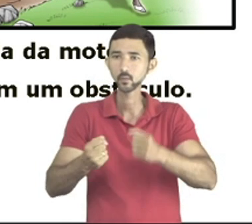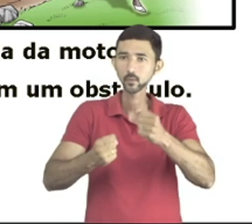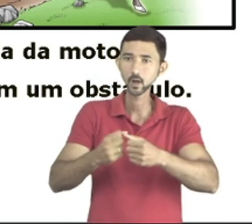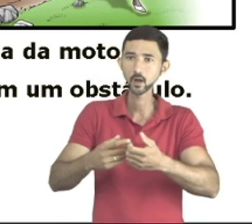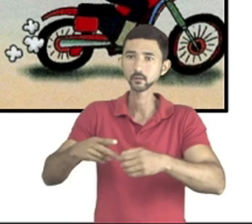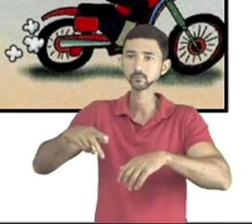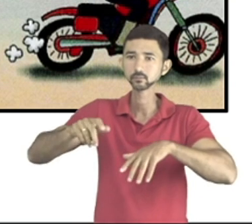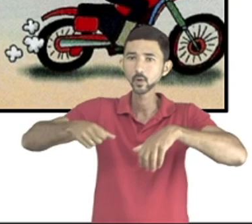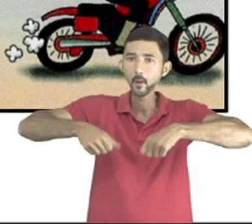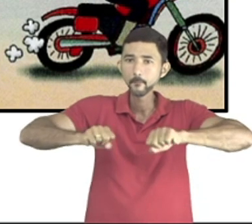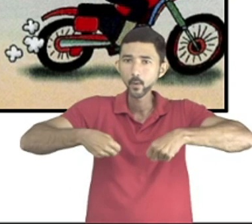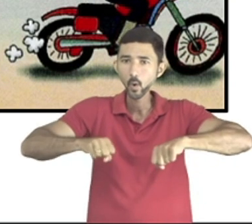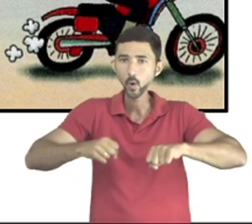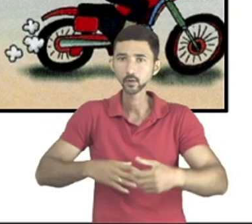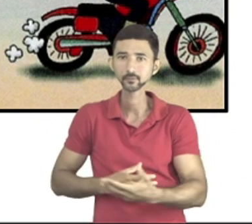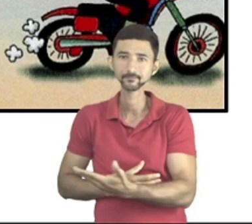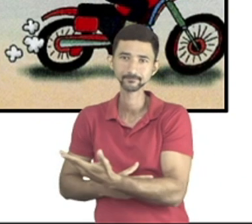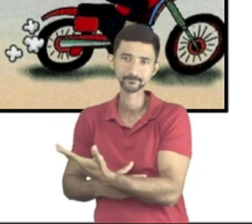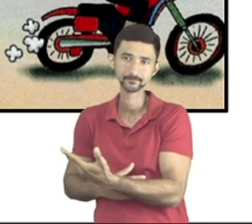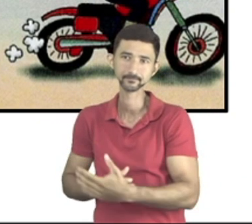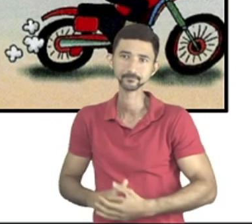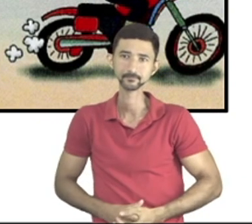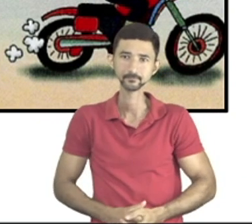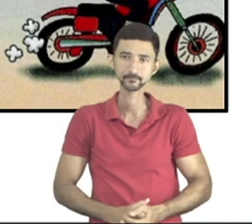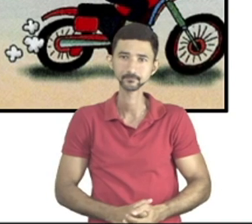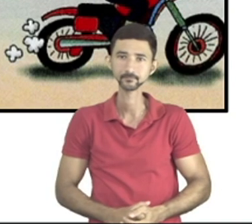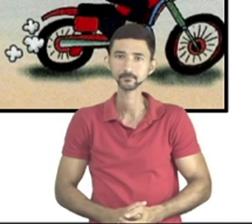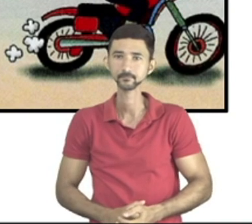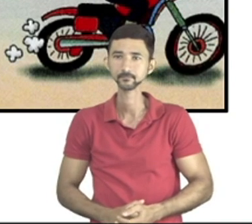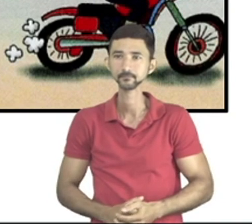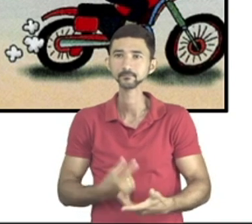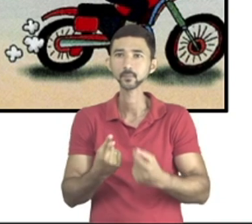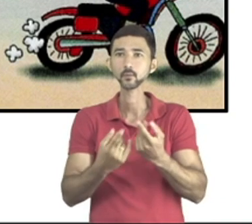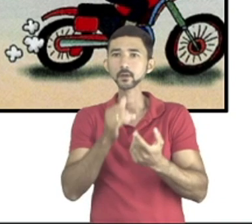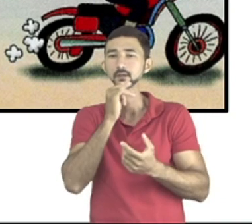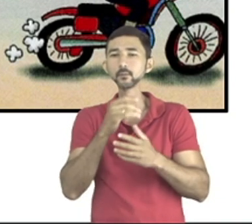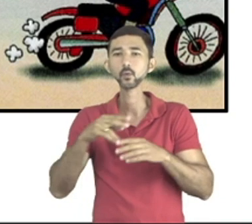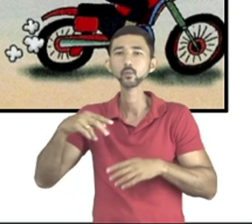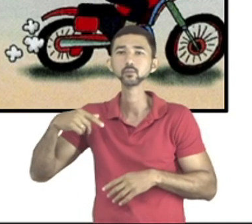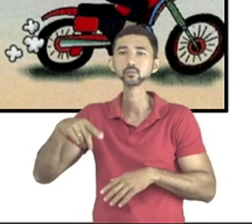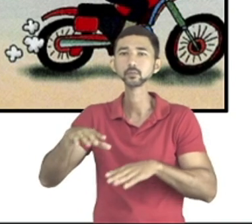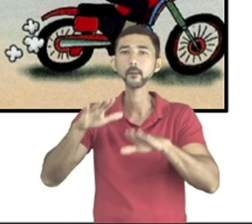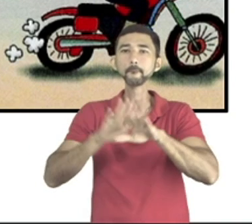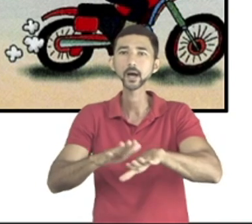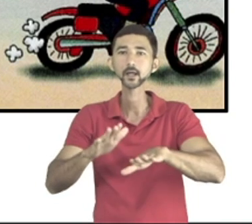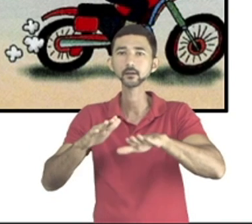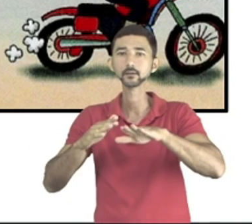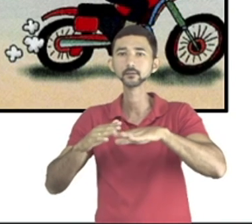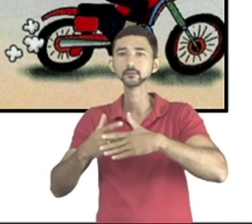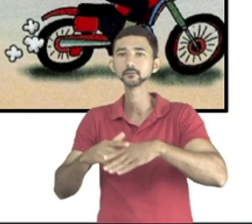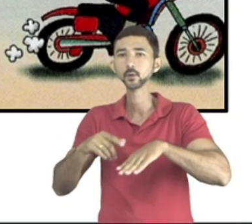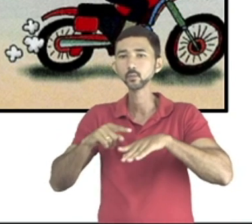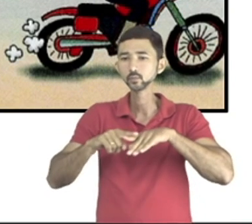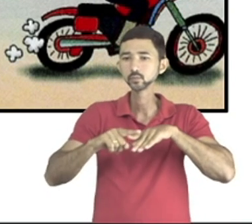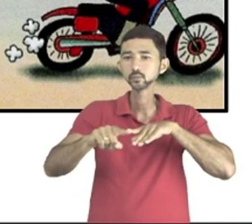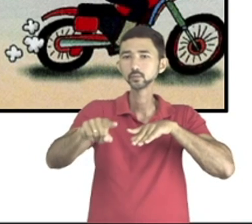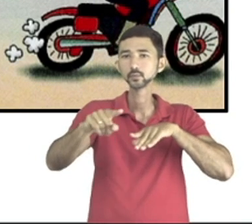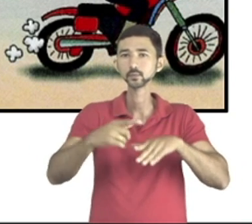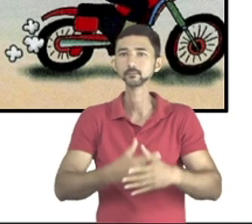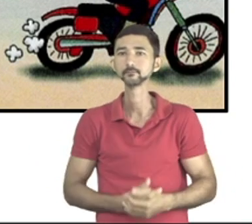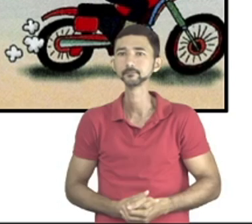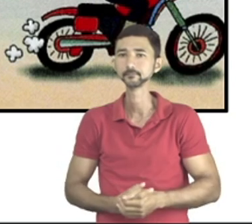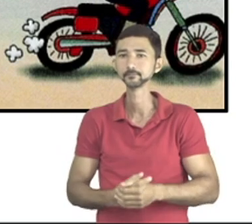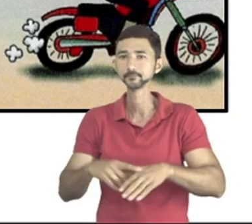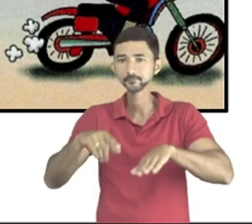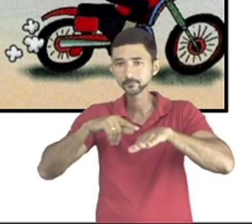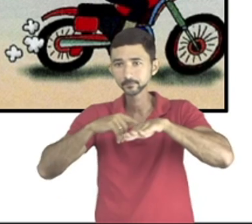aí. Mas não é só isso, ó. Olha aí, alguma coisa que está se deslocando e pare, ele segue o seu ritmo, ele segue o